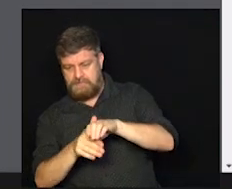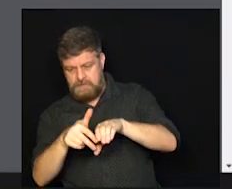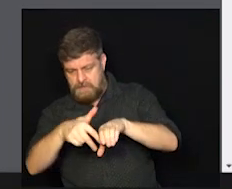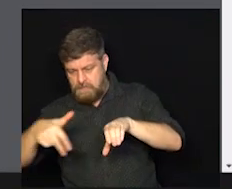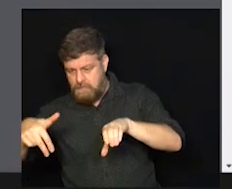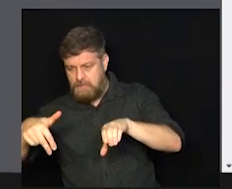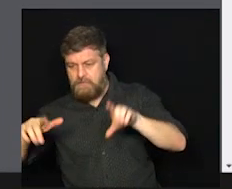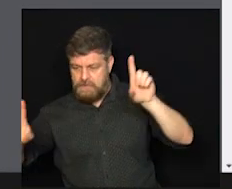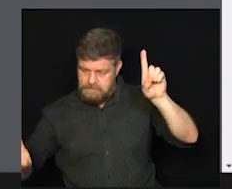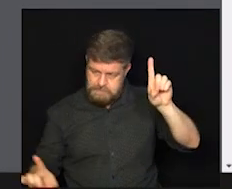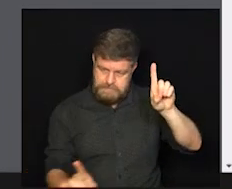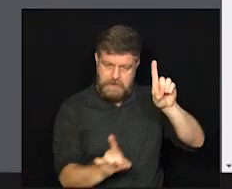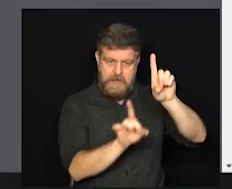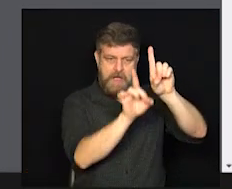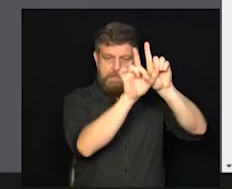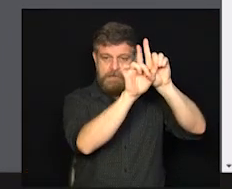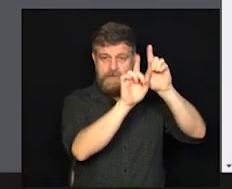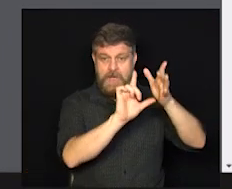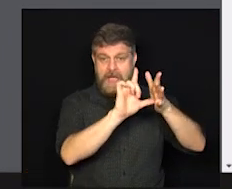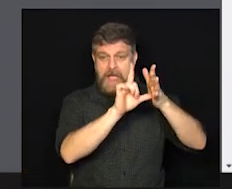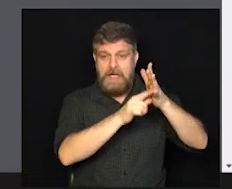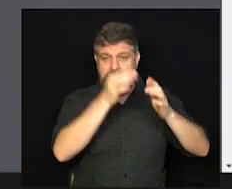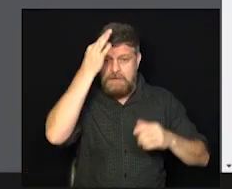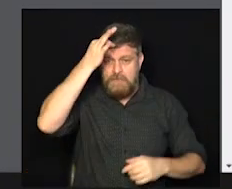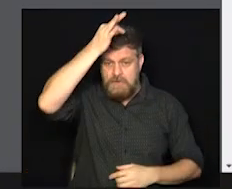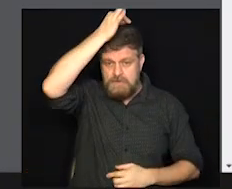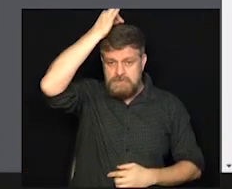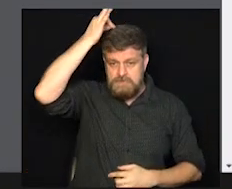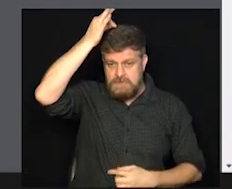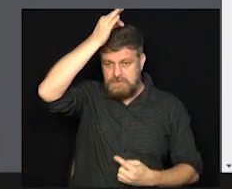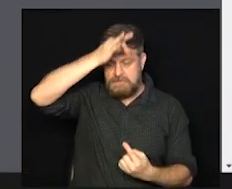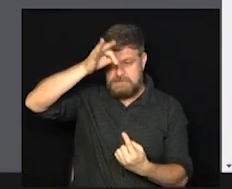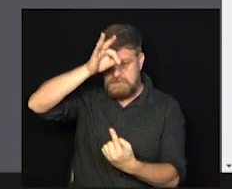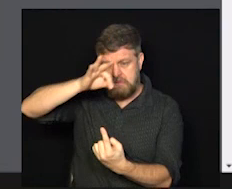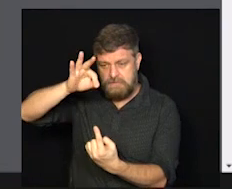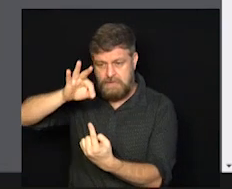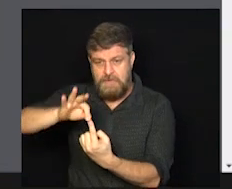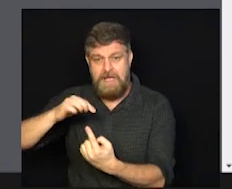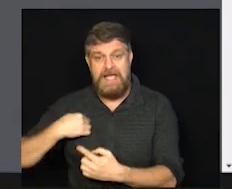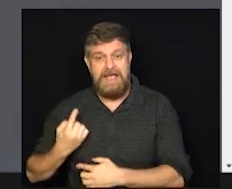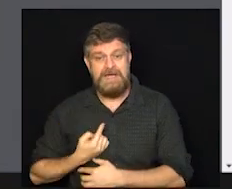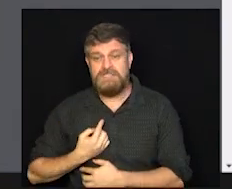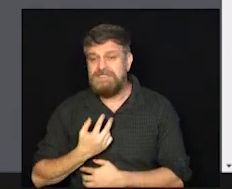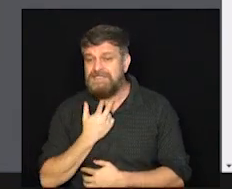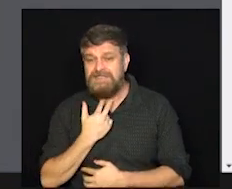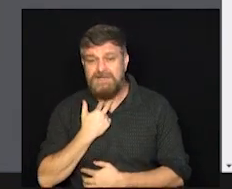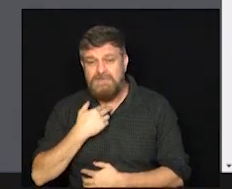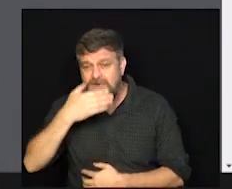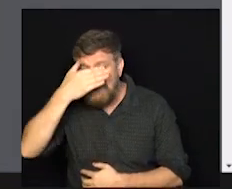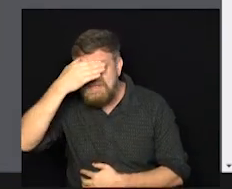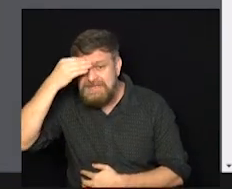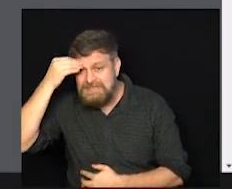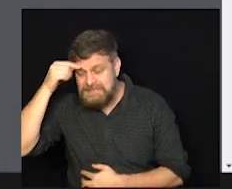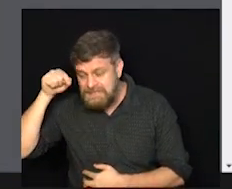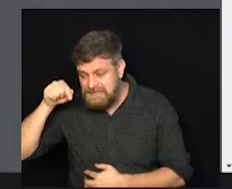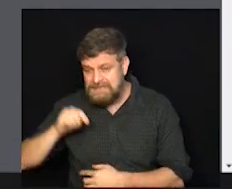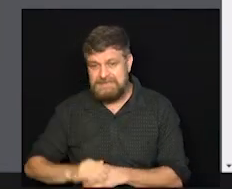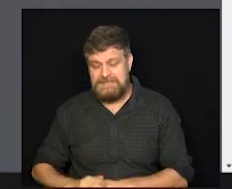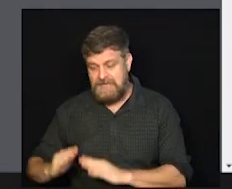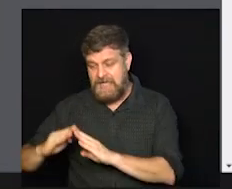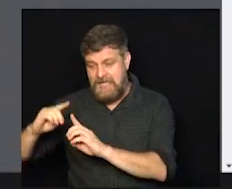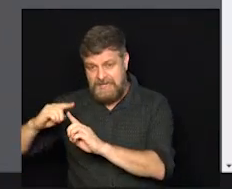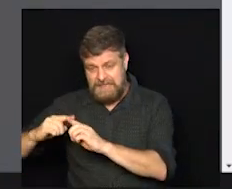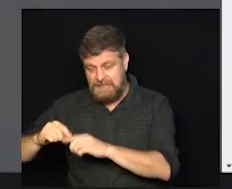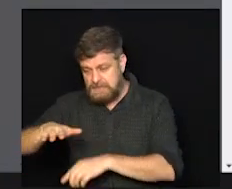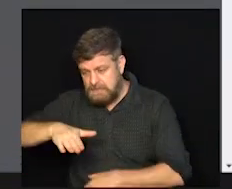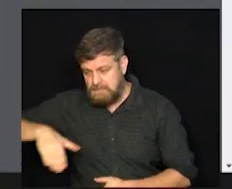Espírito, significa que nós não podemos esquecer a nossa memória, a nossa identidade. E essa região tem uma identidade religiosa muito forte,